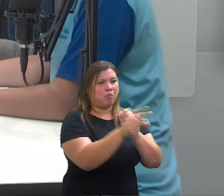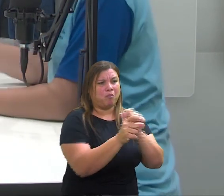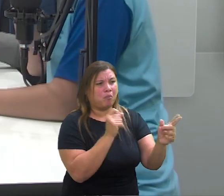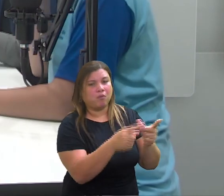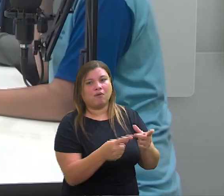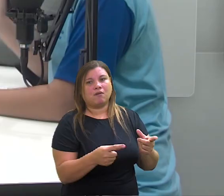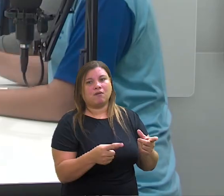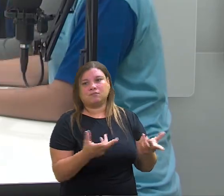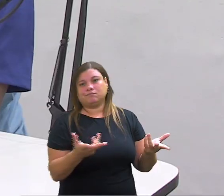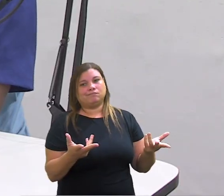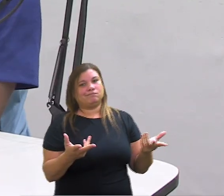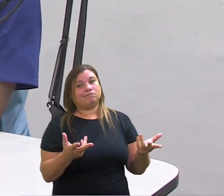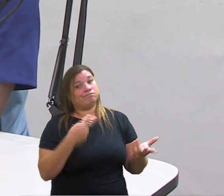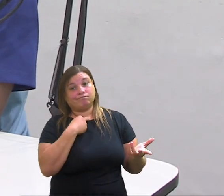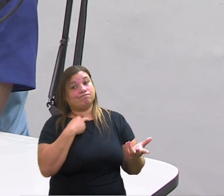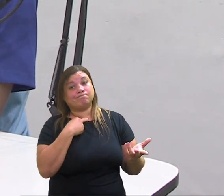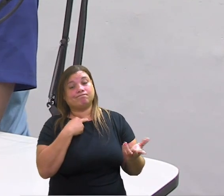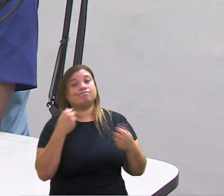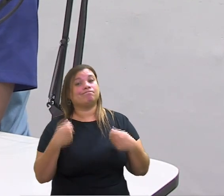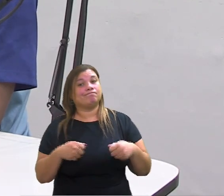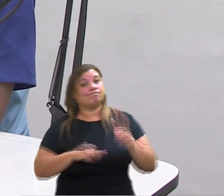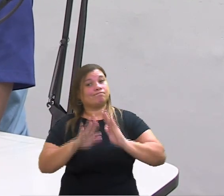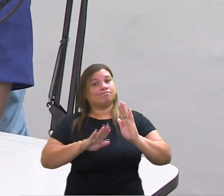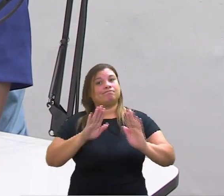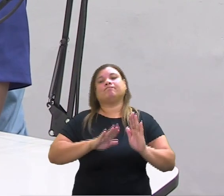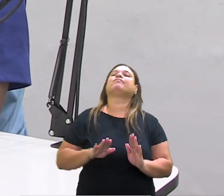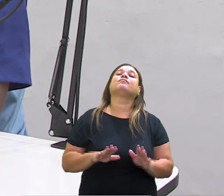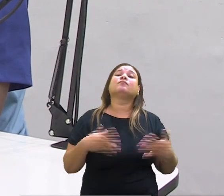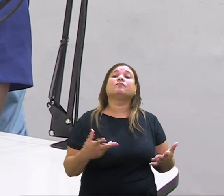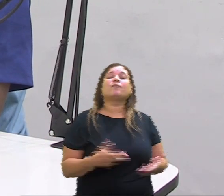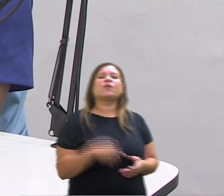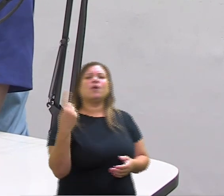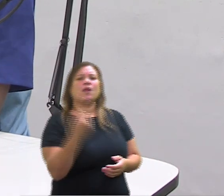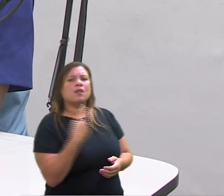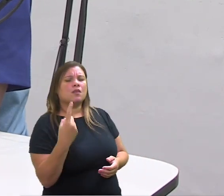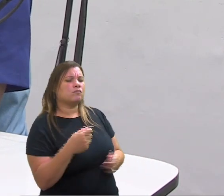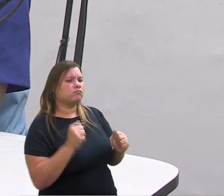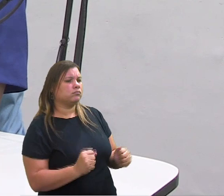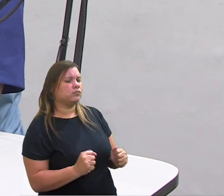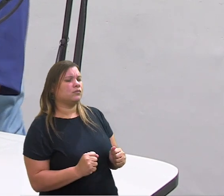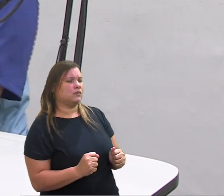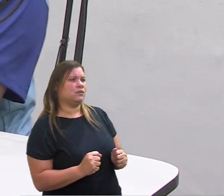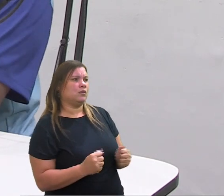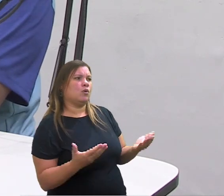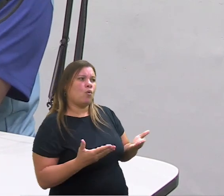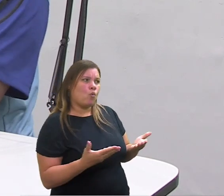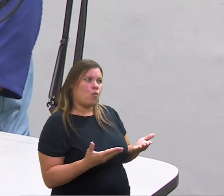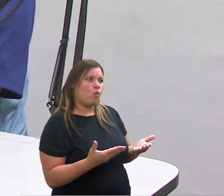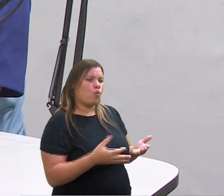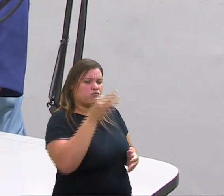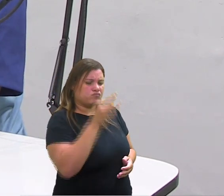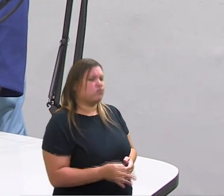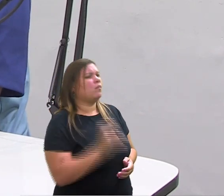E, assim, a gente pode dizer que o problema enfrentado nos últimos anos, como o Covid, né, a pandemia, influenciou